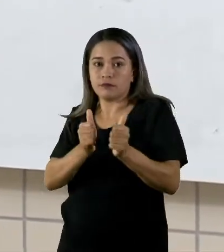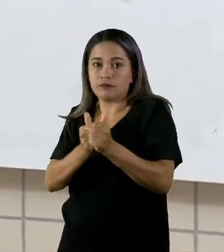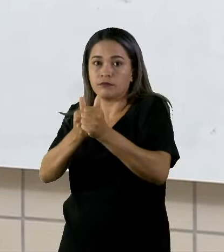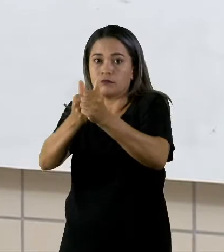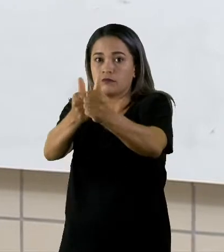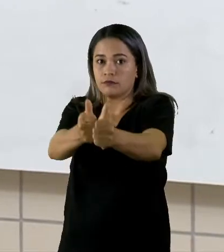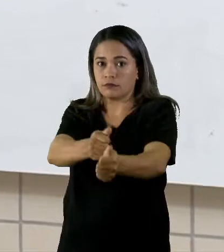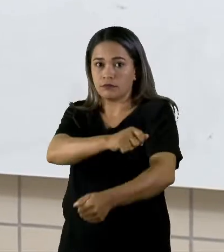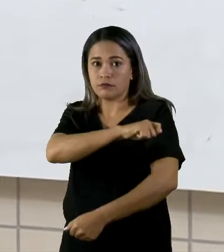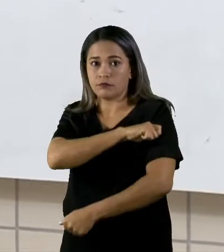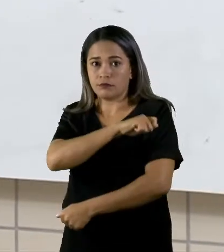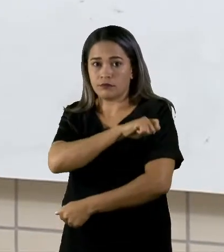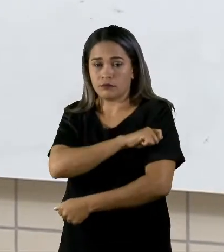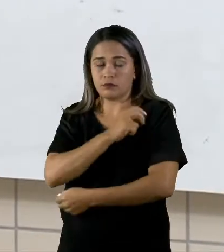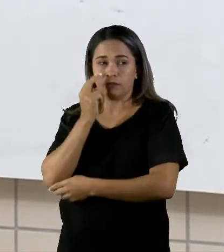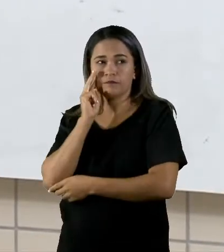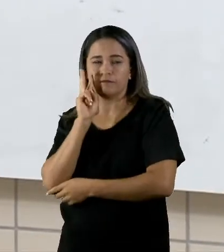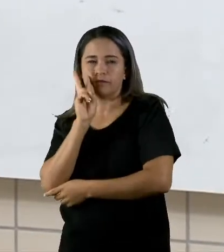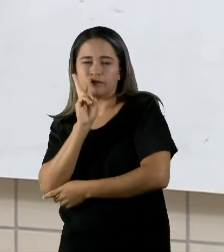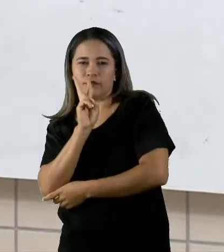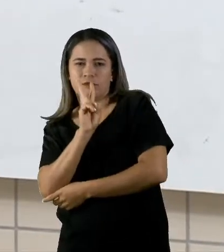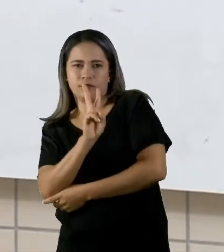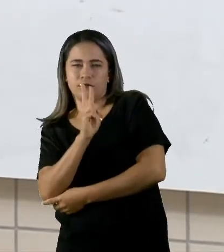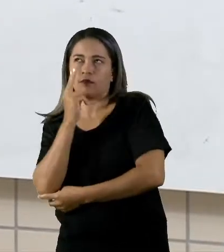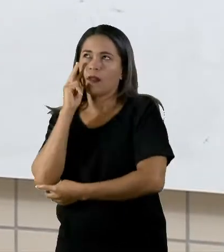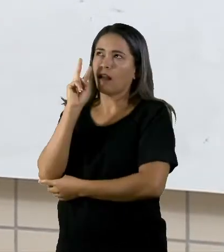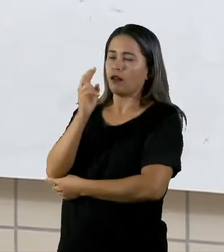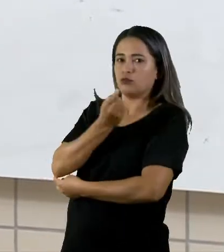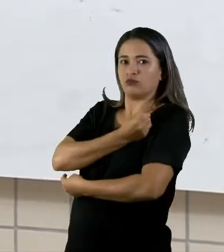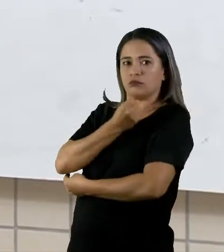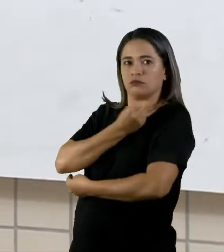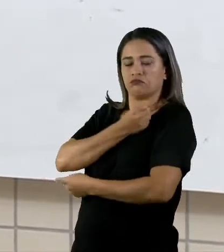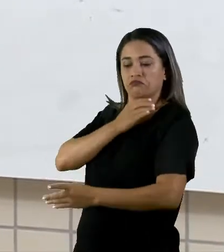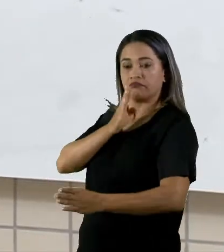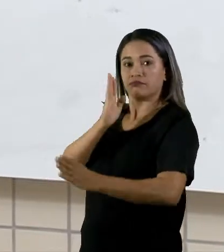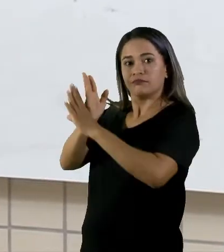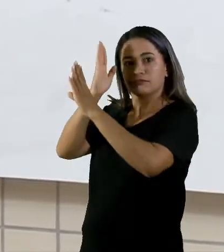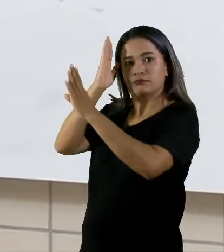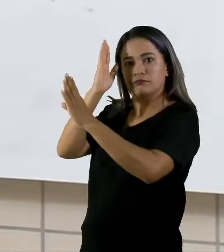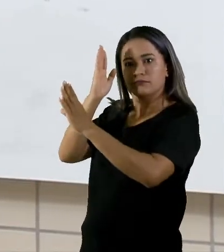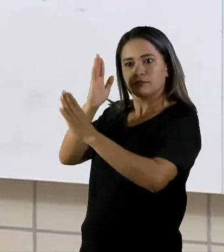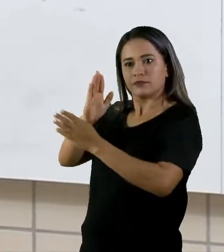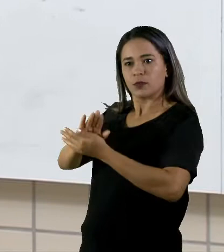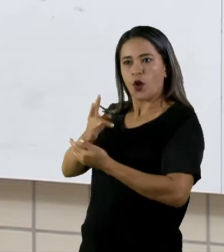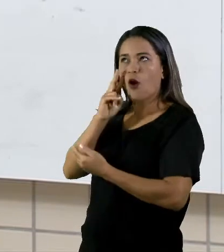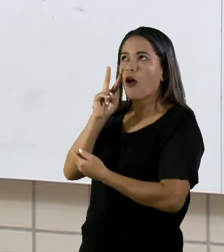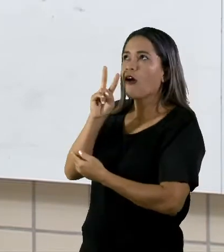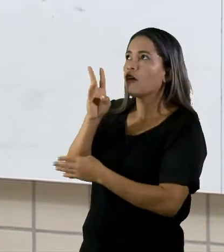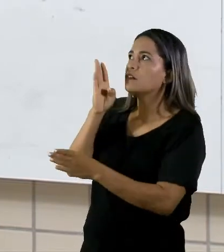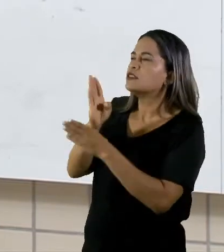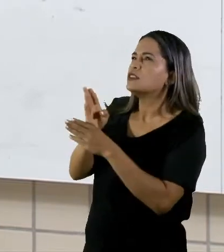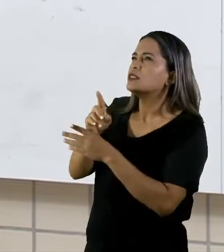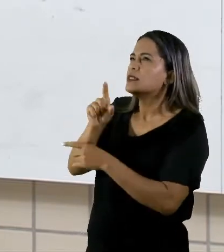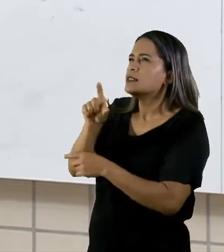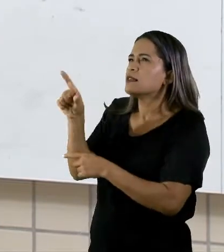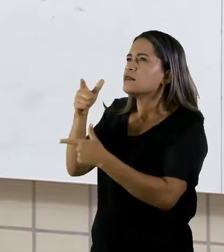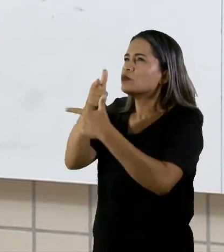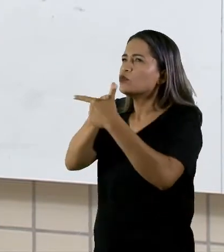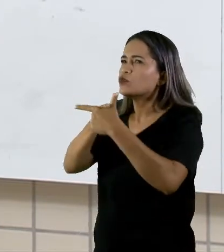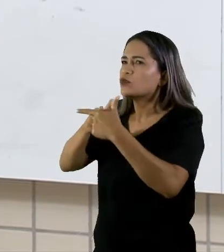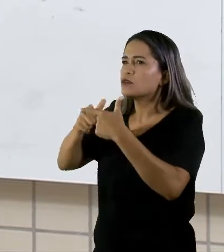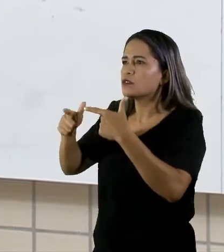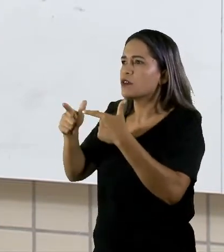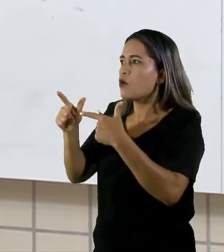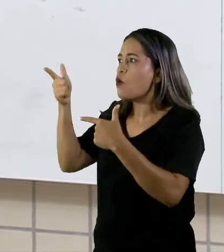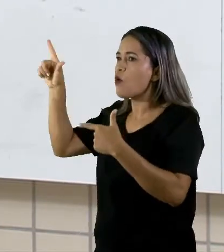aluno, para quando ele olhar para um número e descobrir, ao olhar para ele, se ele é divisível por um